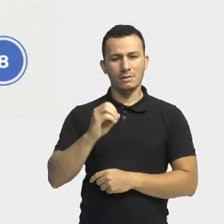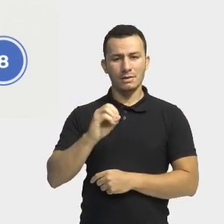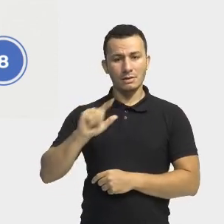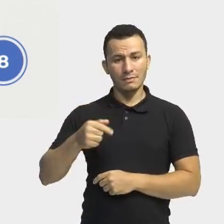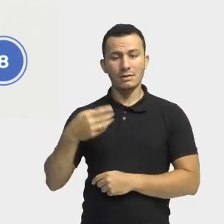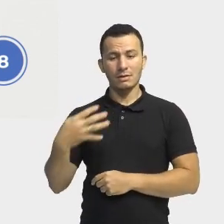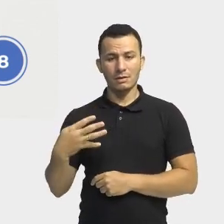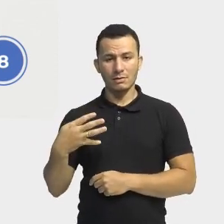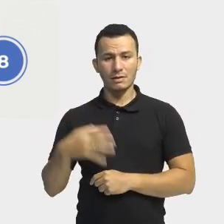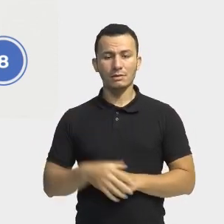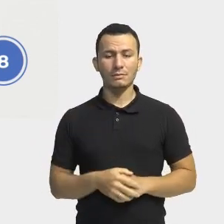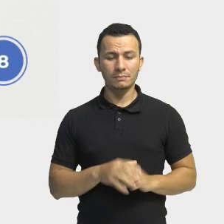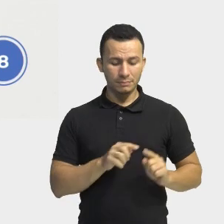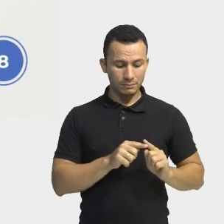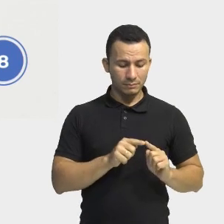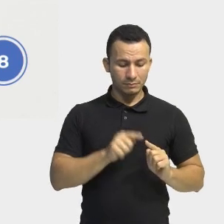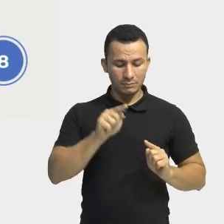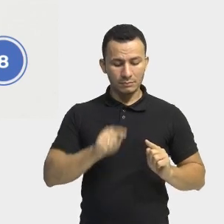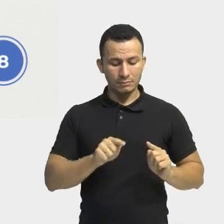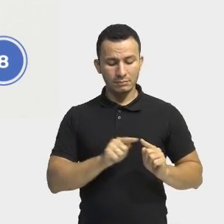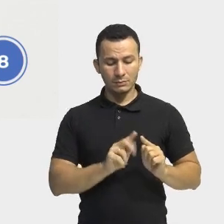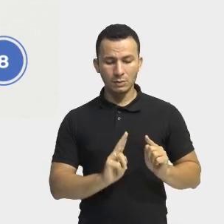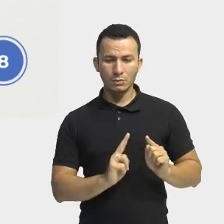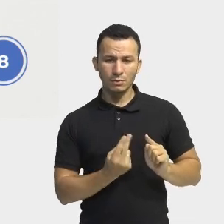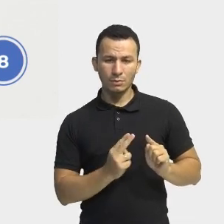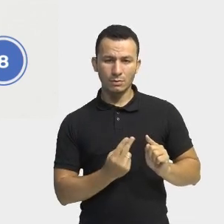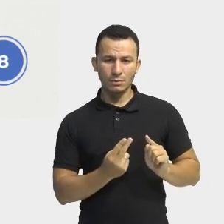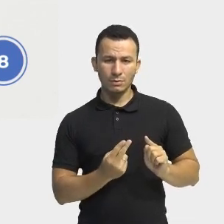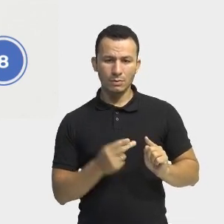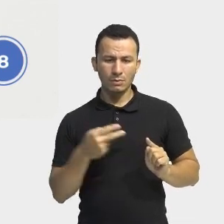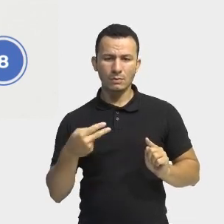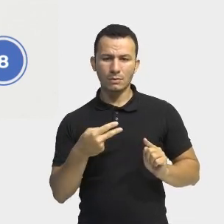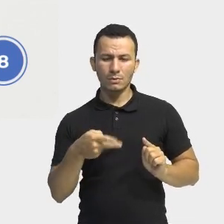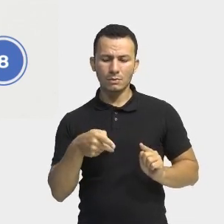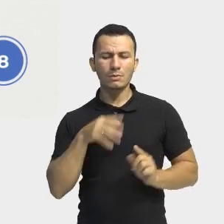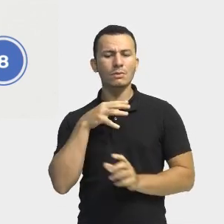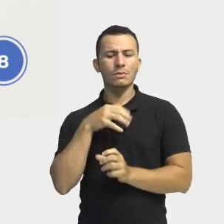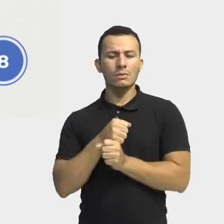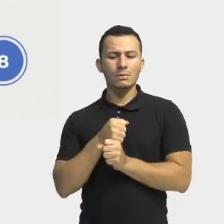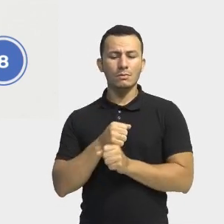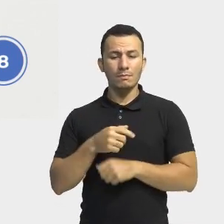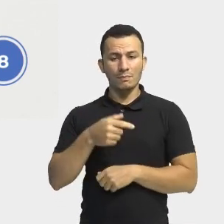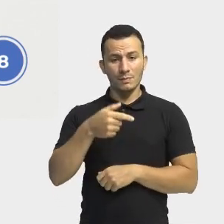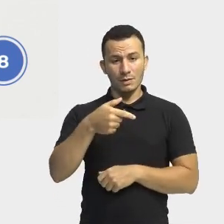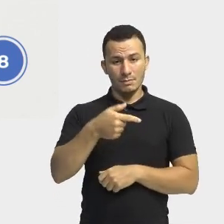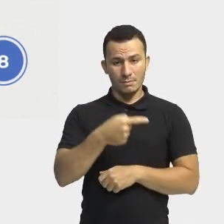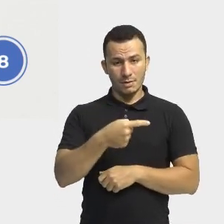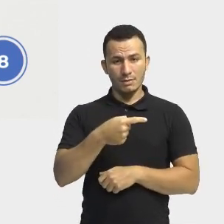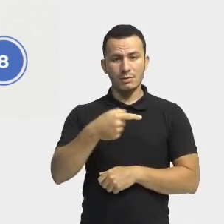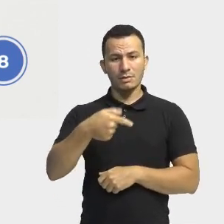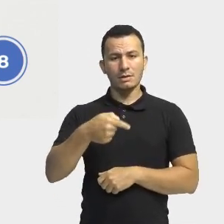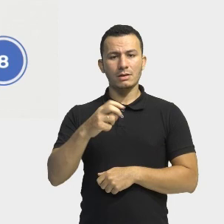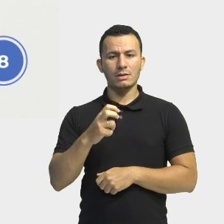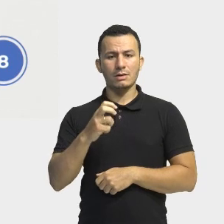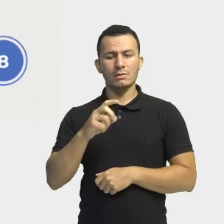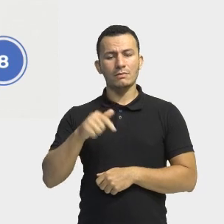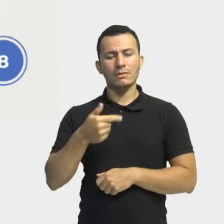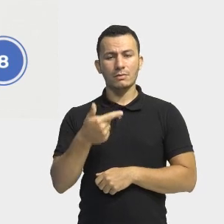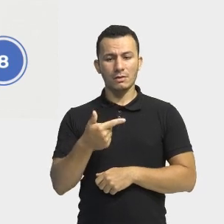40,4. ΔH é igual, nesse caso aqui, menos 75,2 mais